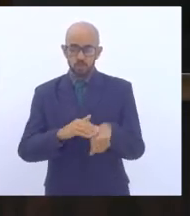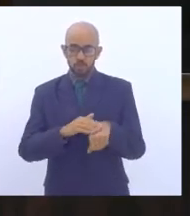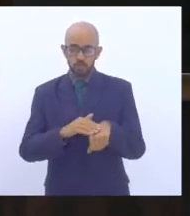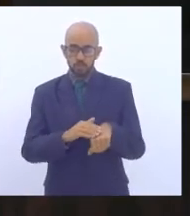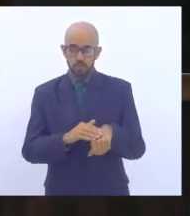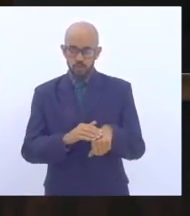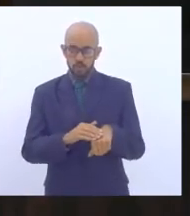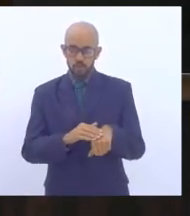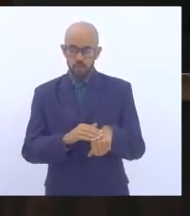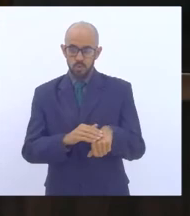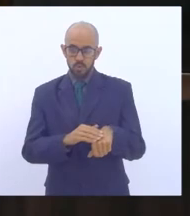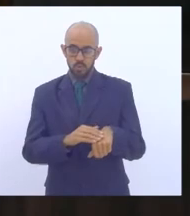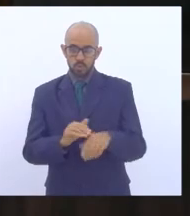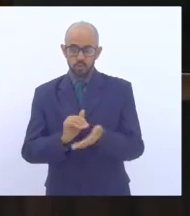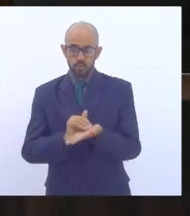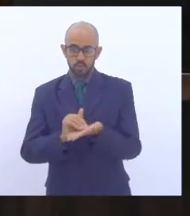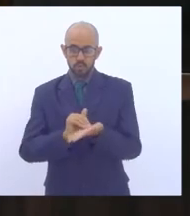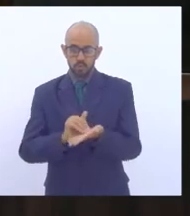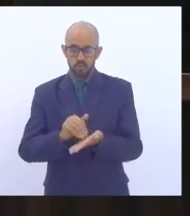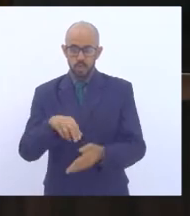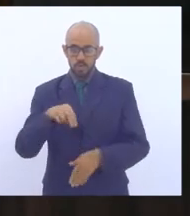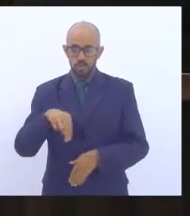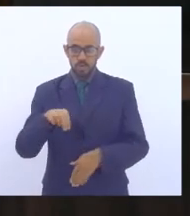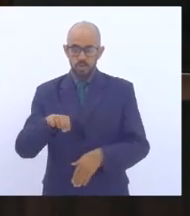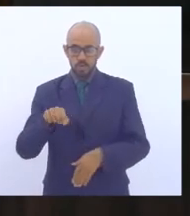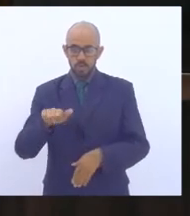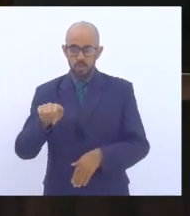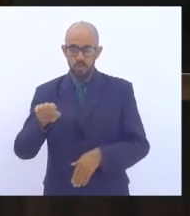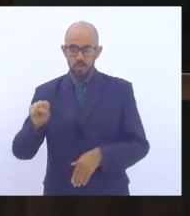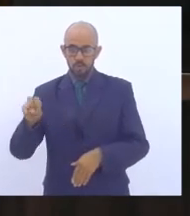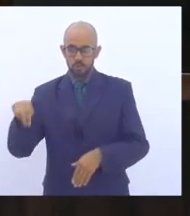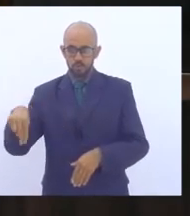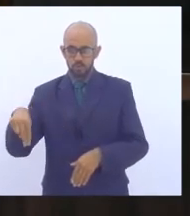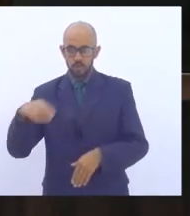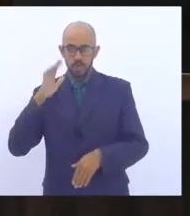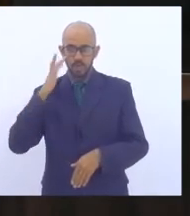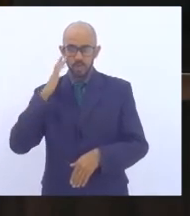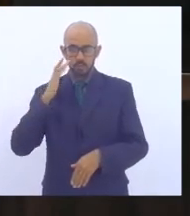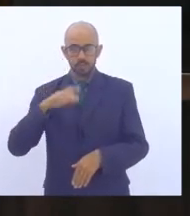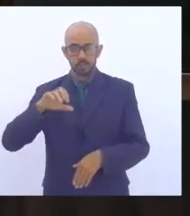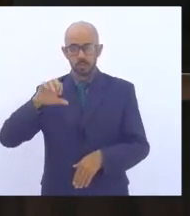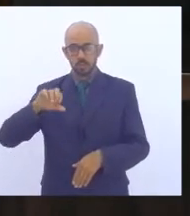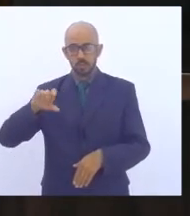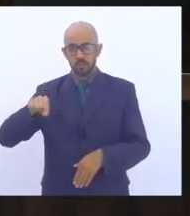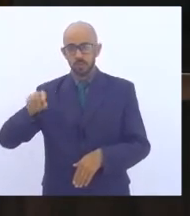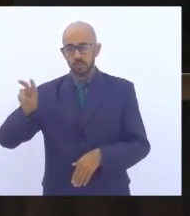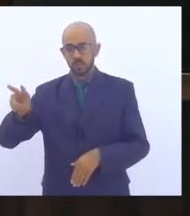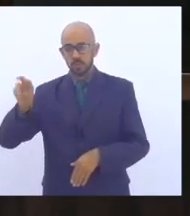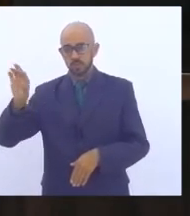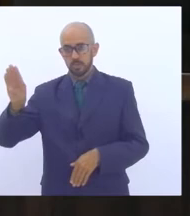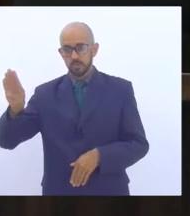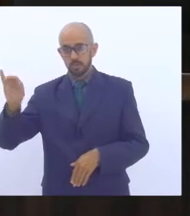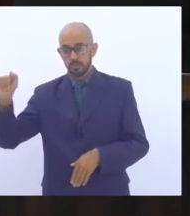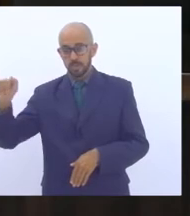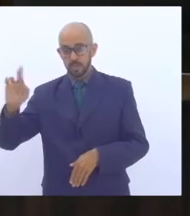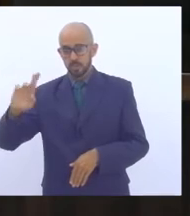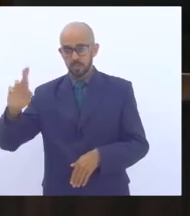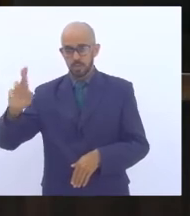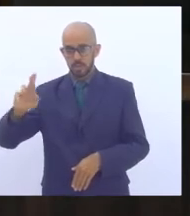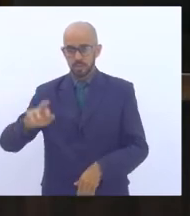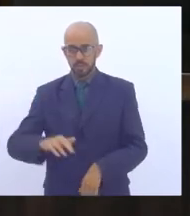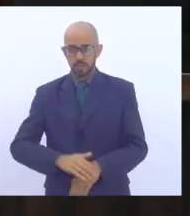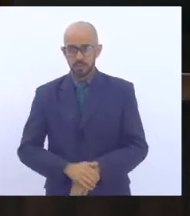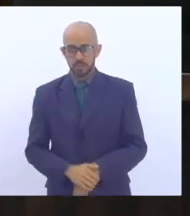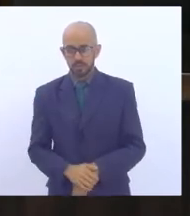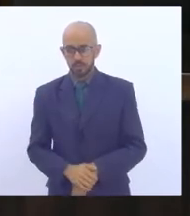conversar com o secretário Nelson Ele acha que vai ser da ordem de 9.2 be 19.